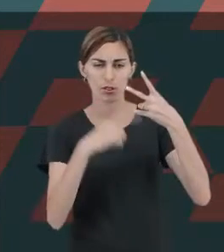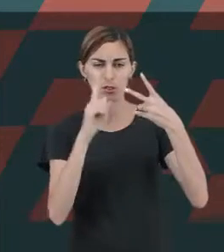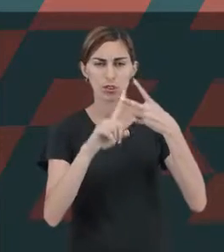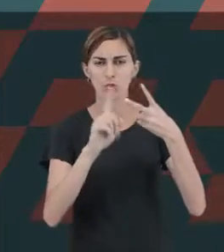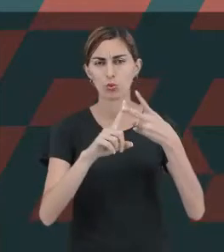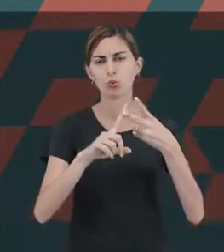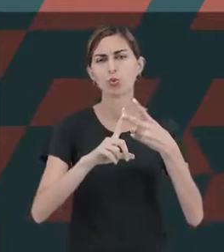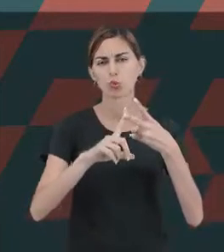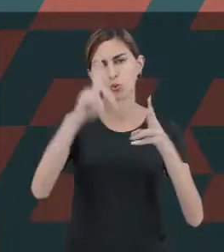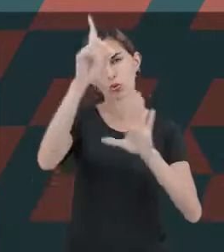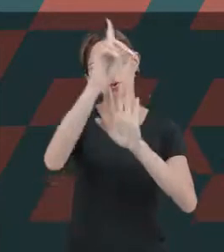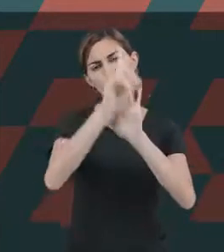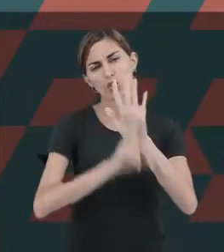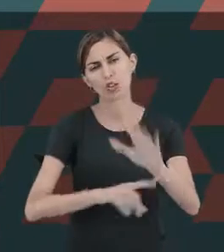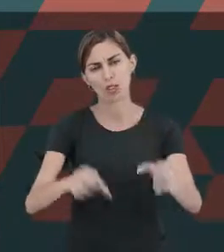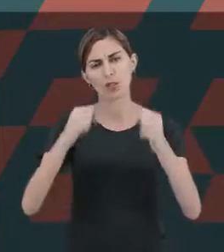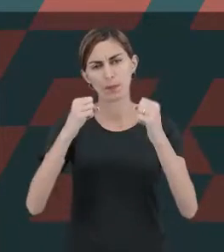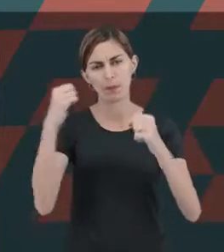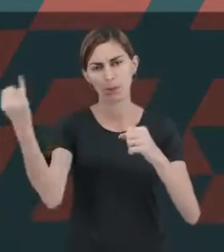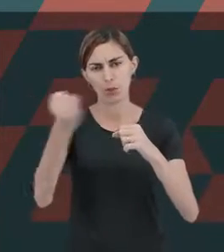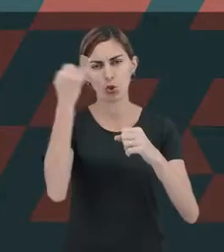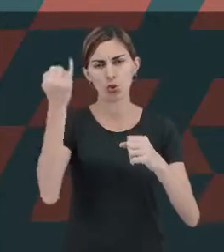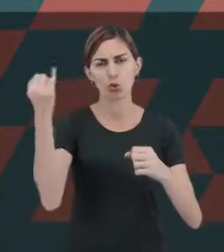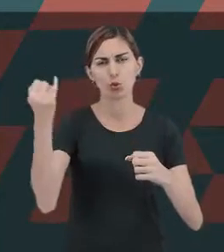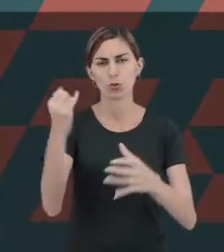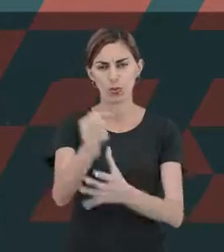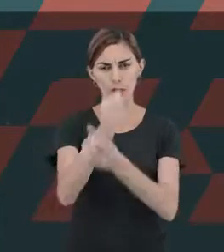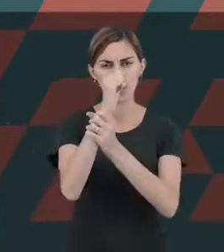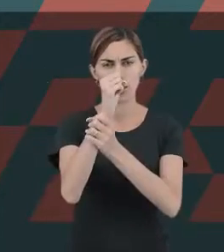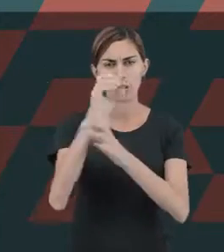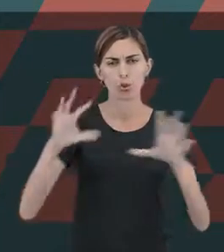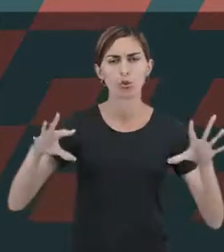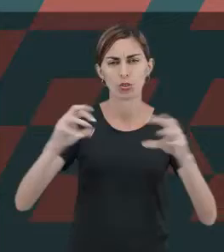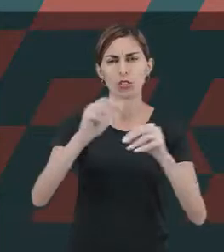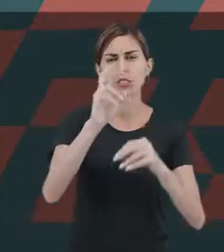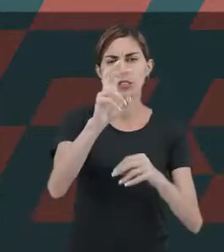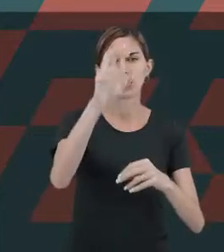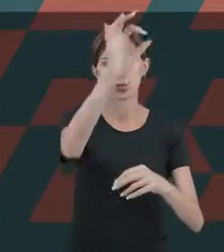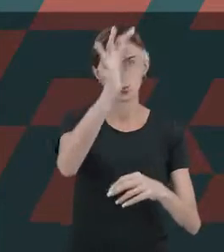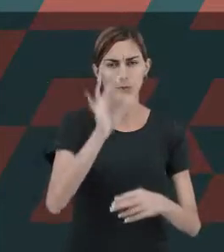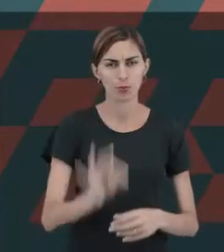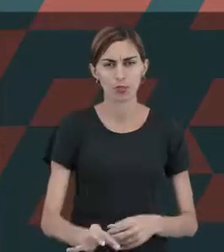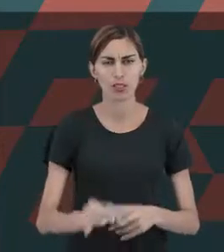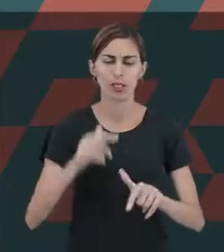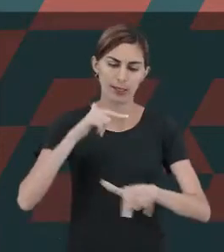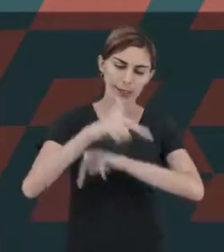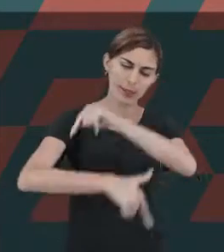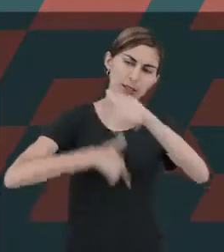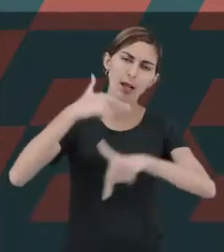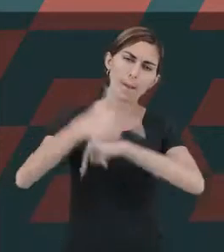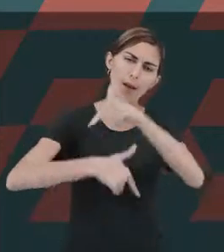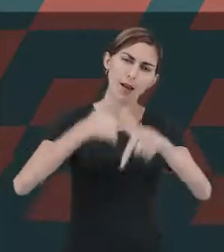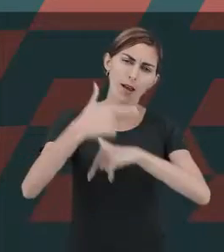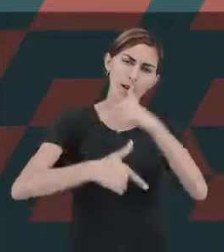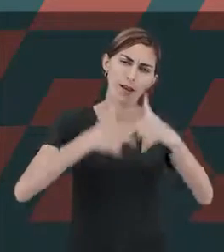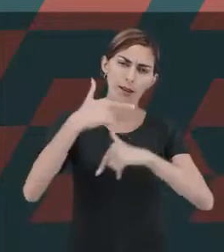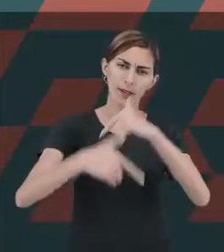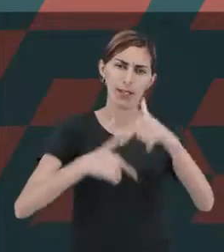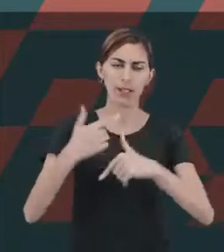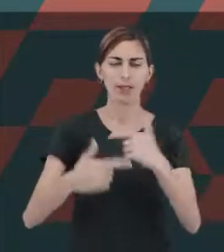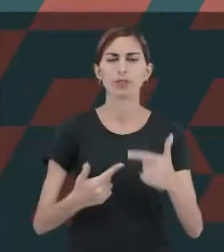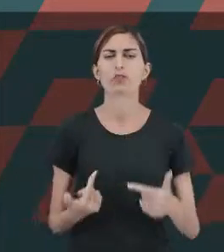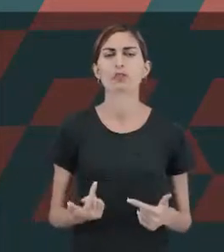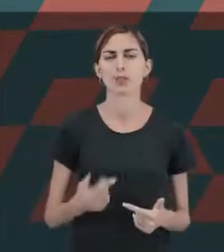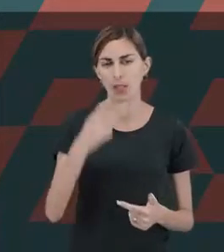direito extremamente importante é a garantia de 2 a 5% na oferta de trabalho, quando,